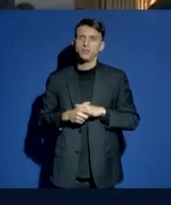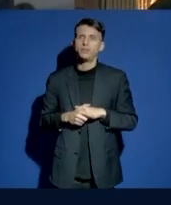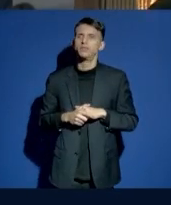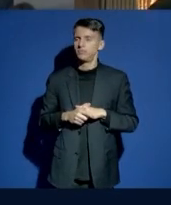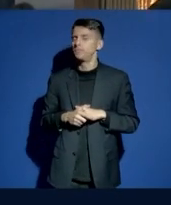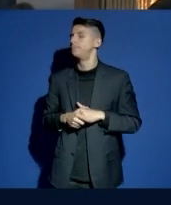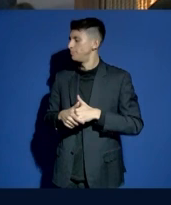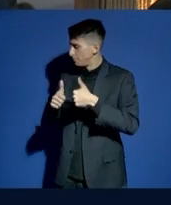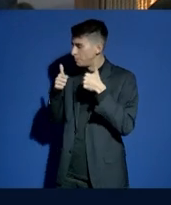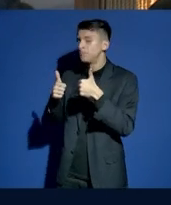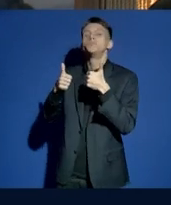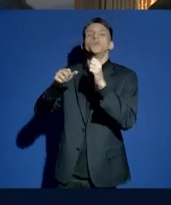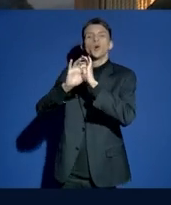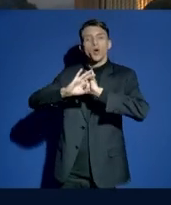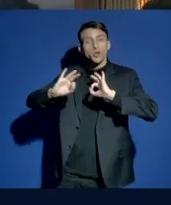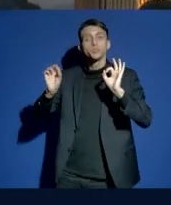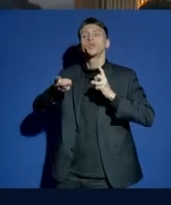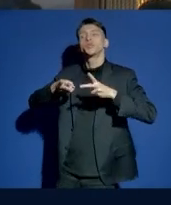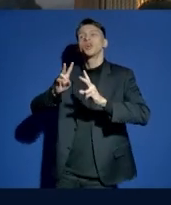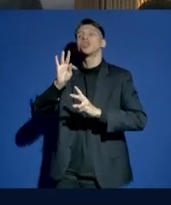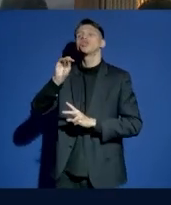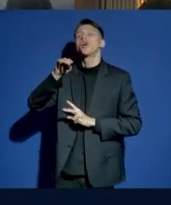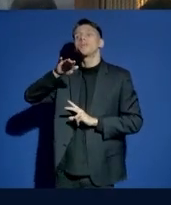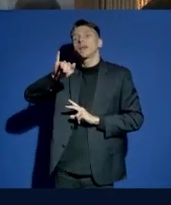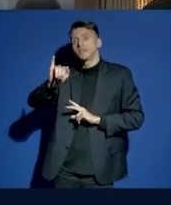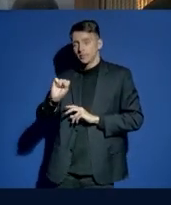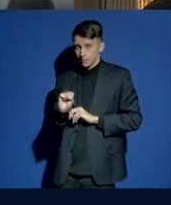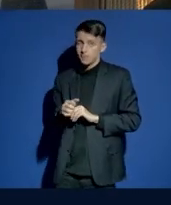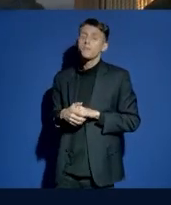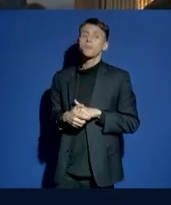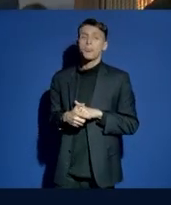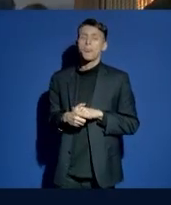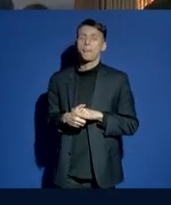Muito bom. Deixa eu continuar com você, Tomazoni.